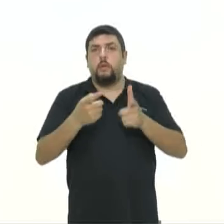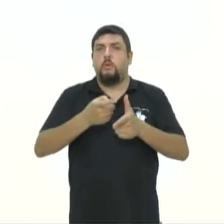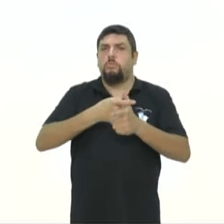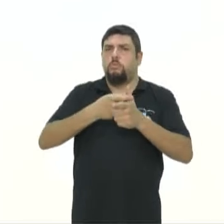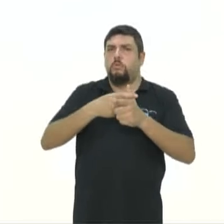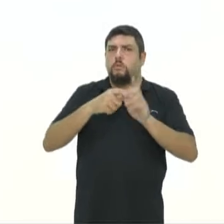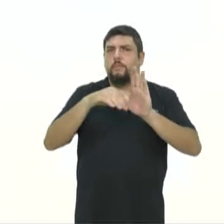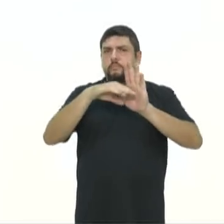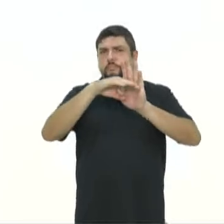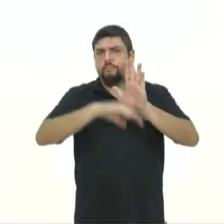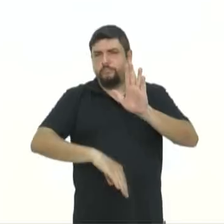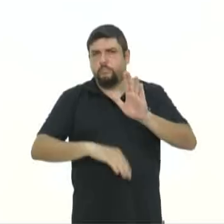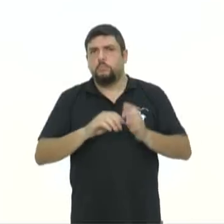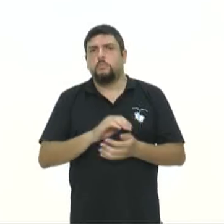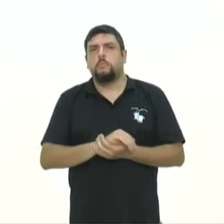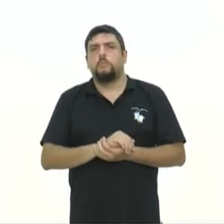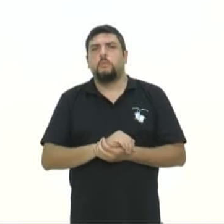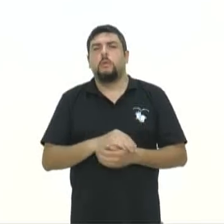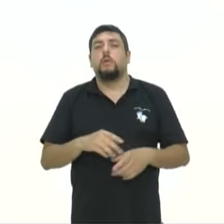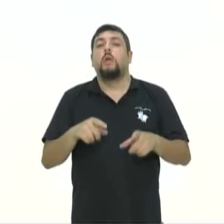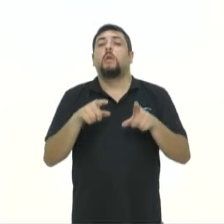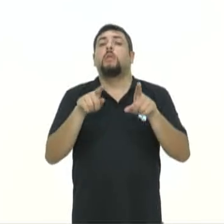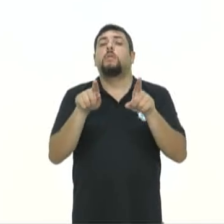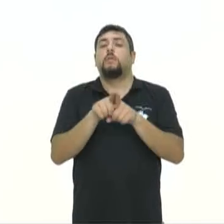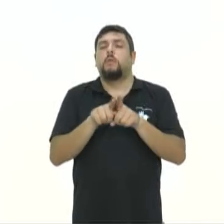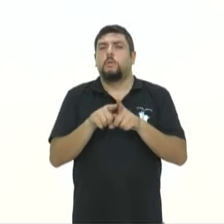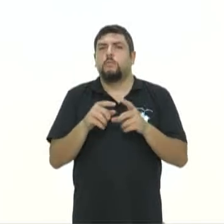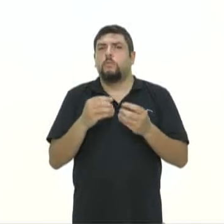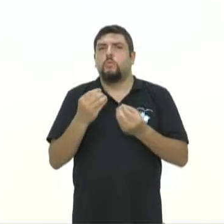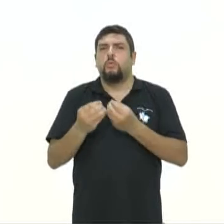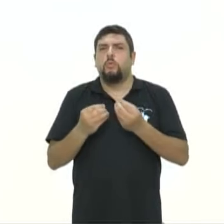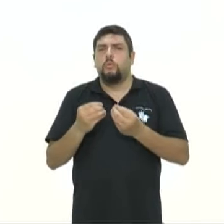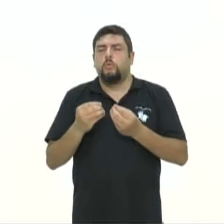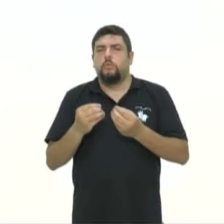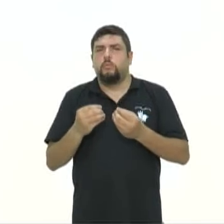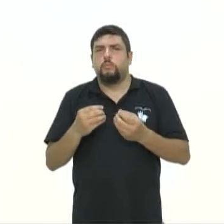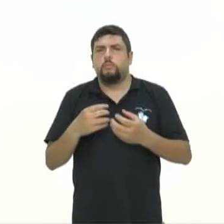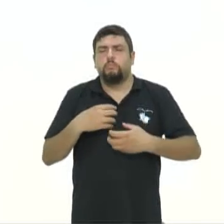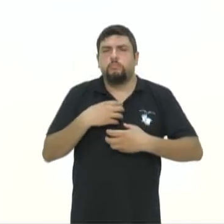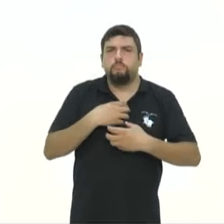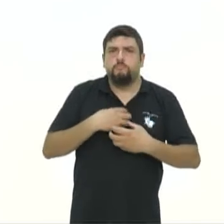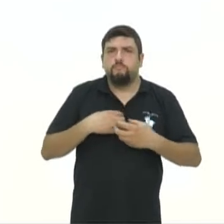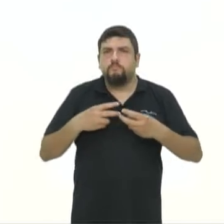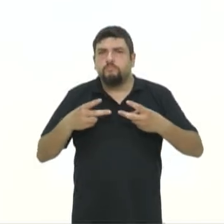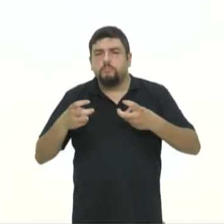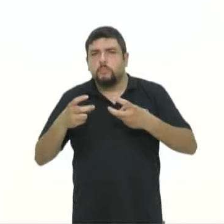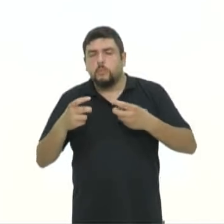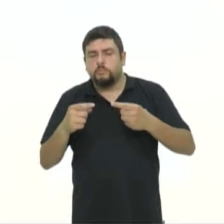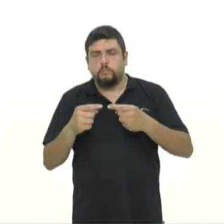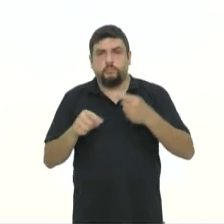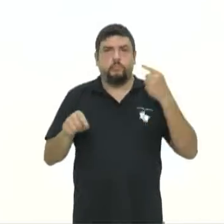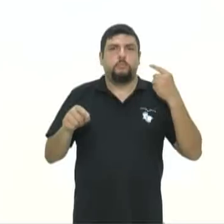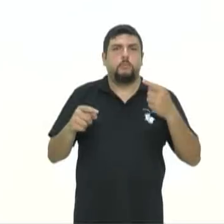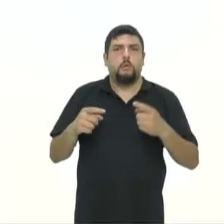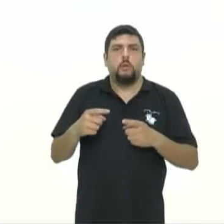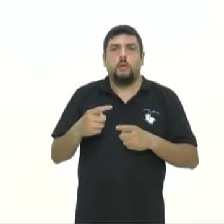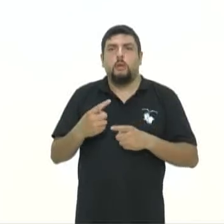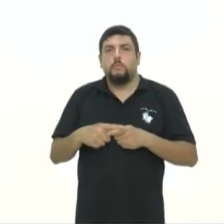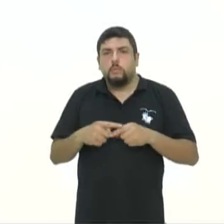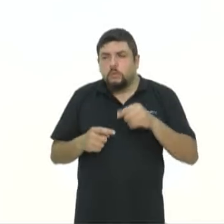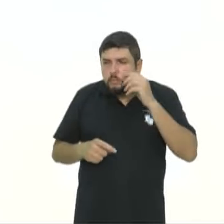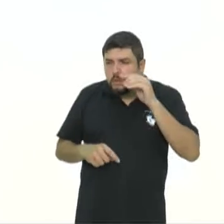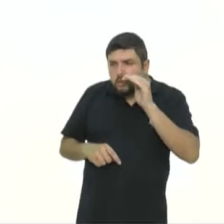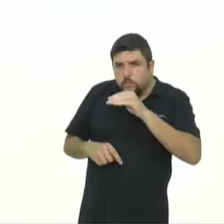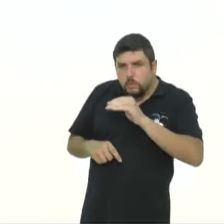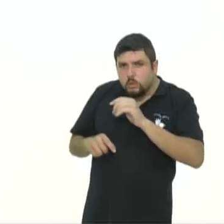dívidas. Também há uma ruptura de expectativas, na medida em que o primeiro personagem questiona se o colega